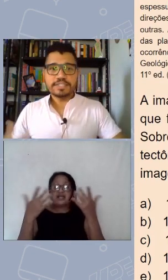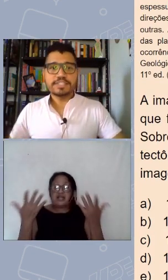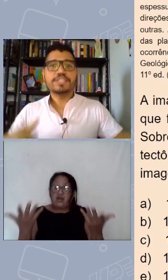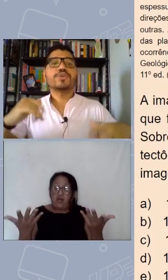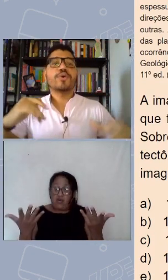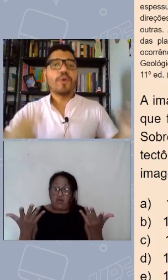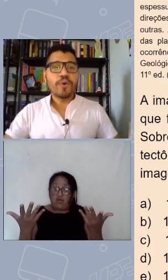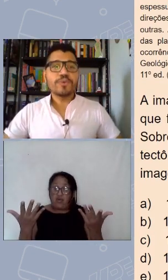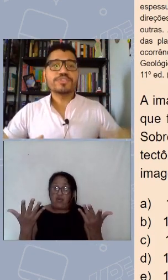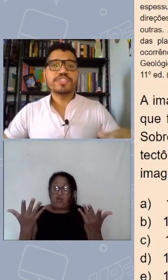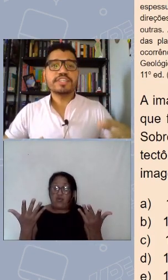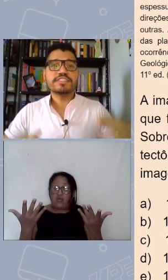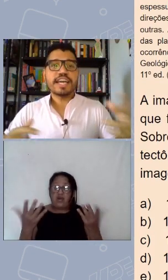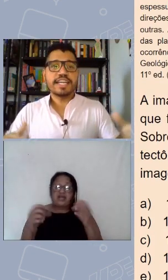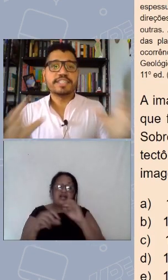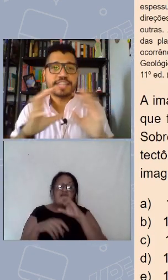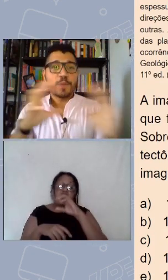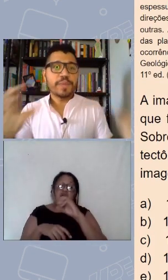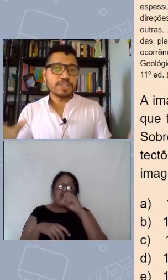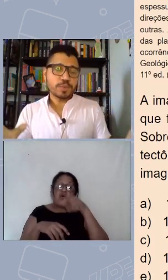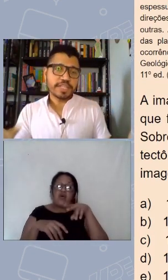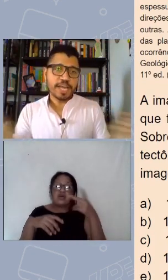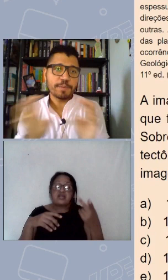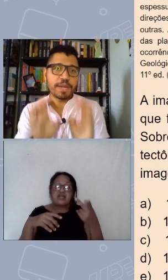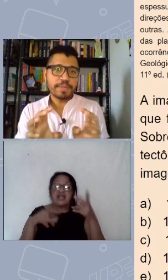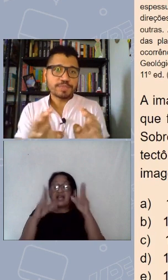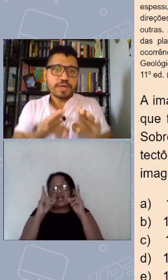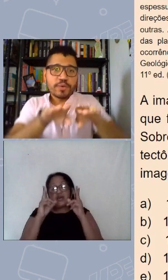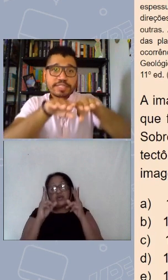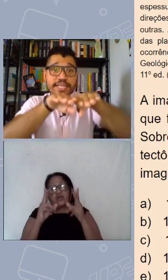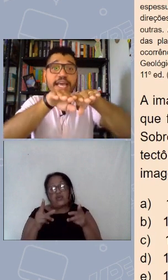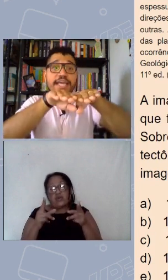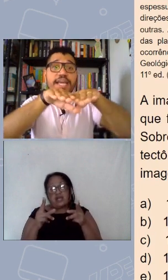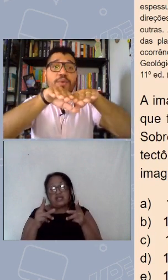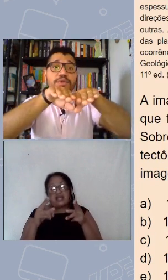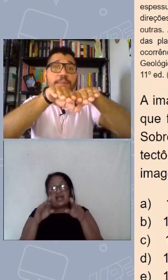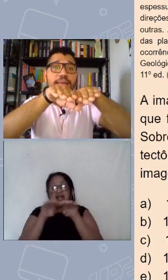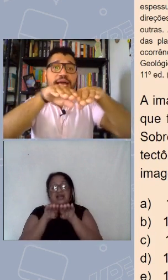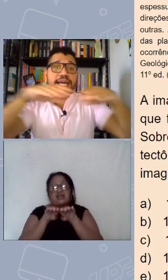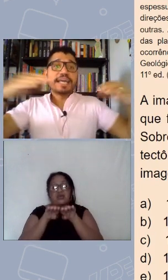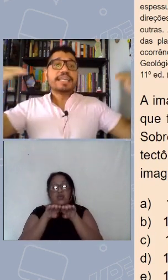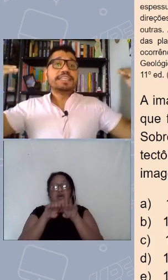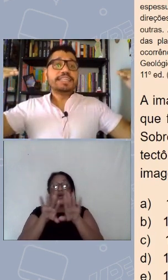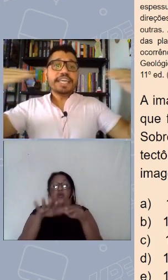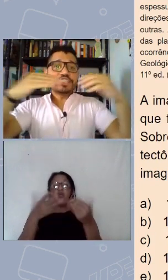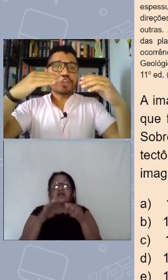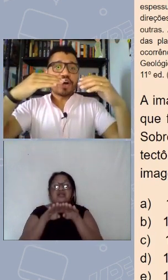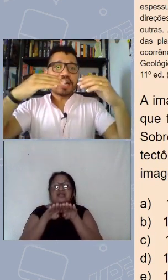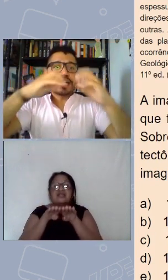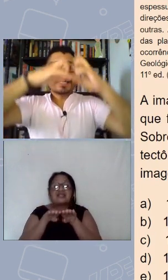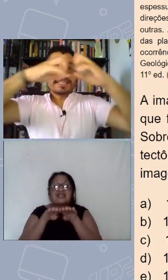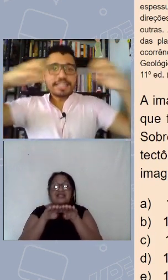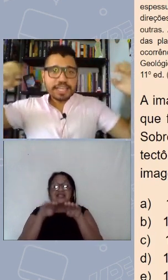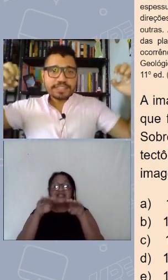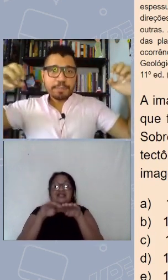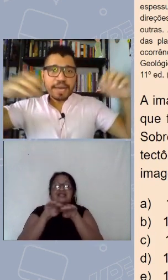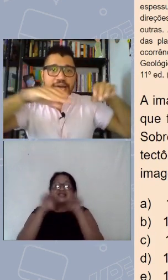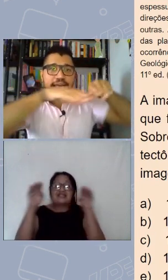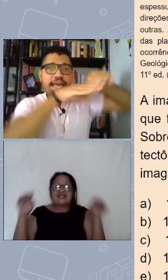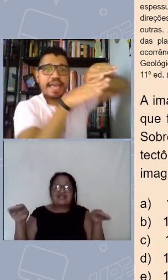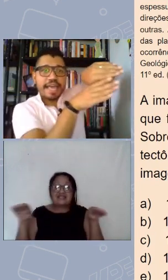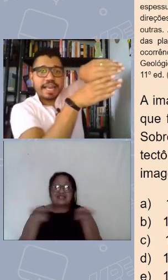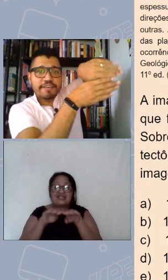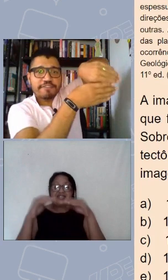concordantes ou cisaliantes é o mesmo termo pra mesma coisa que é quando a placa nem choca nem